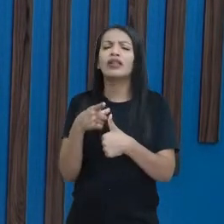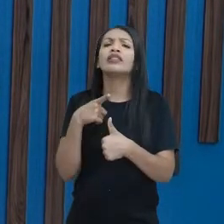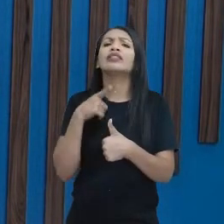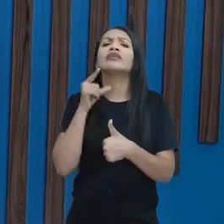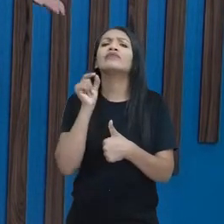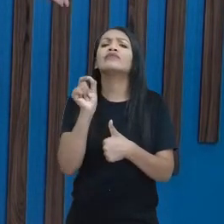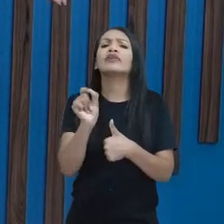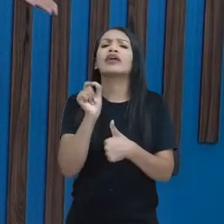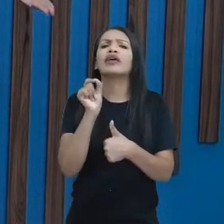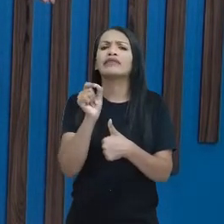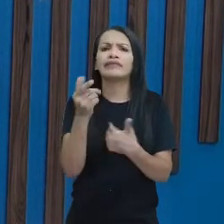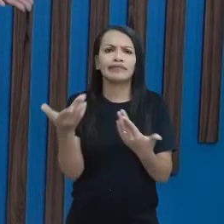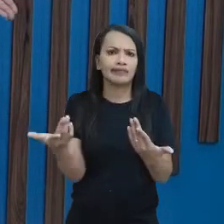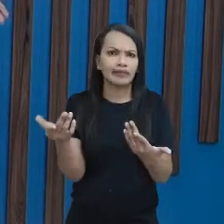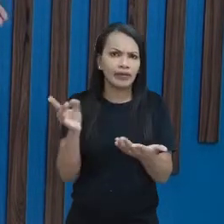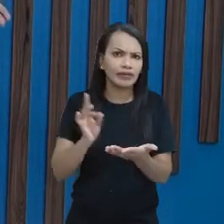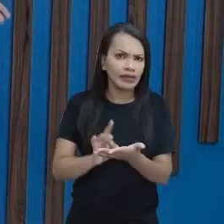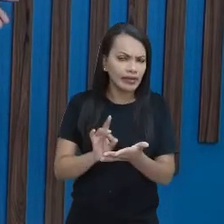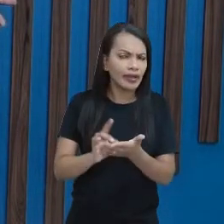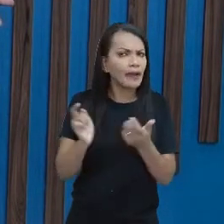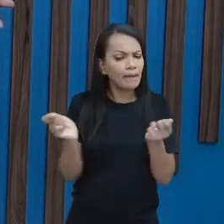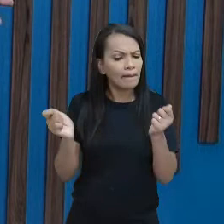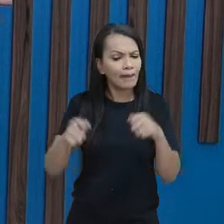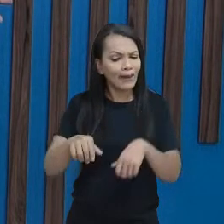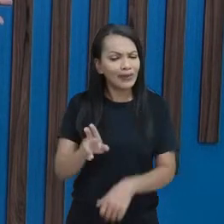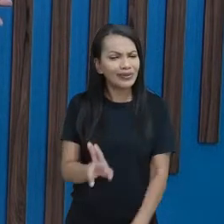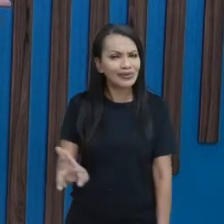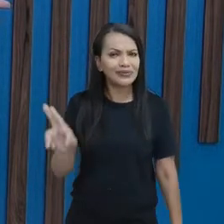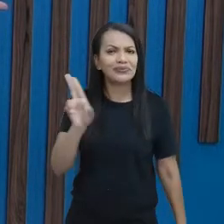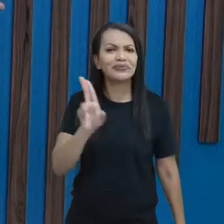ter, lógico, e a gente pode utilizar